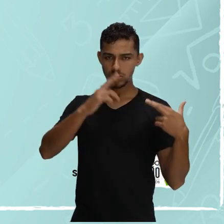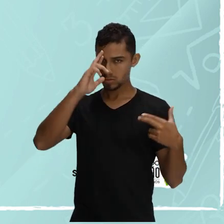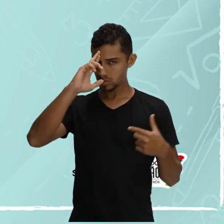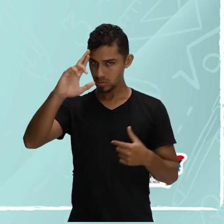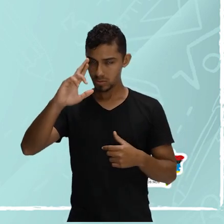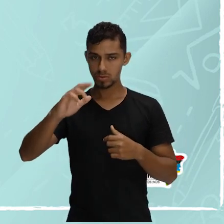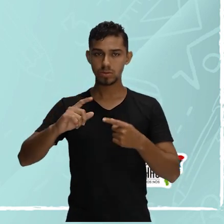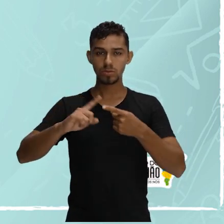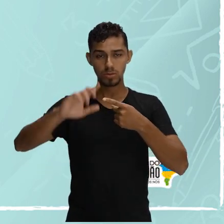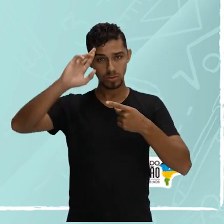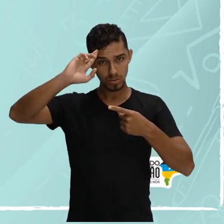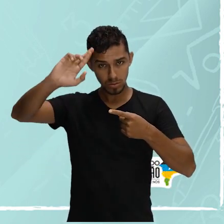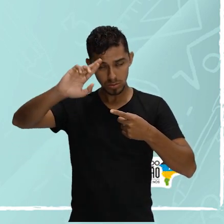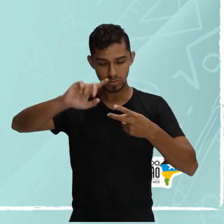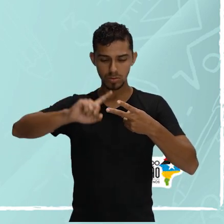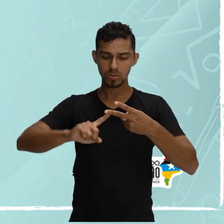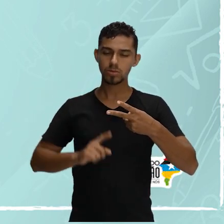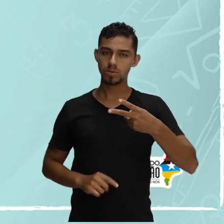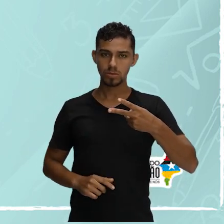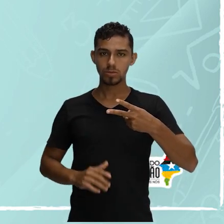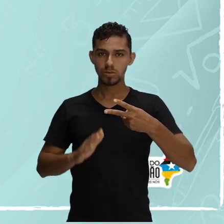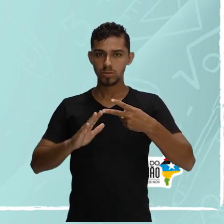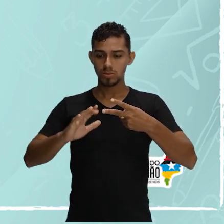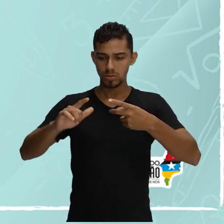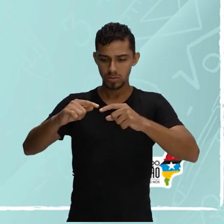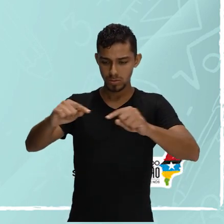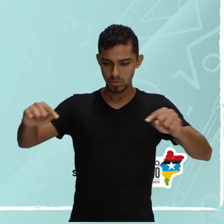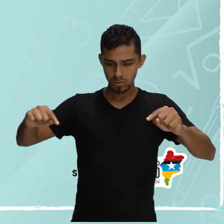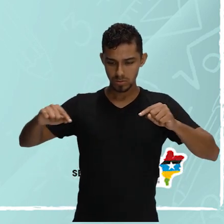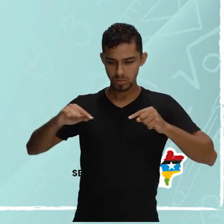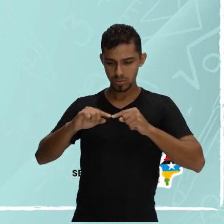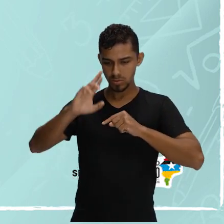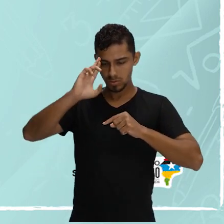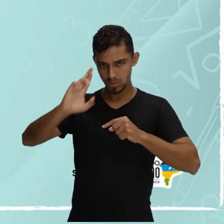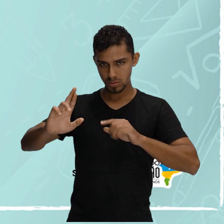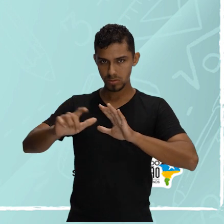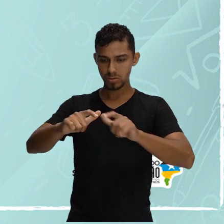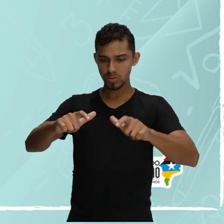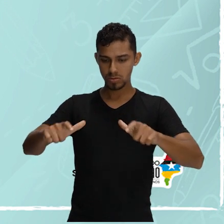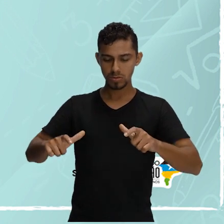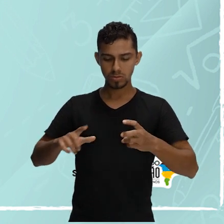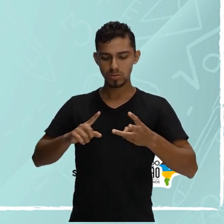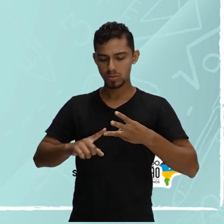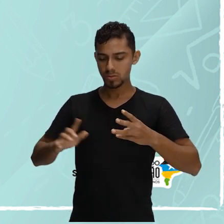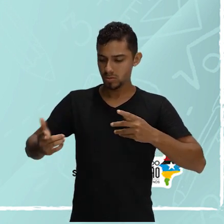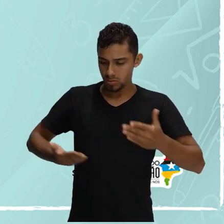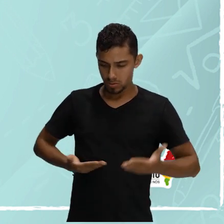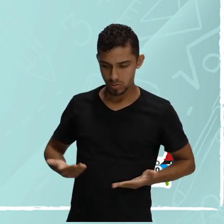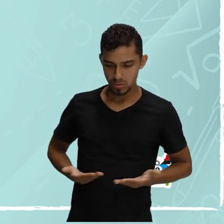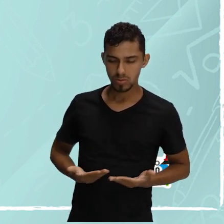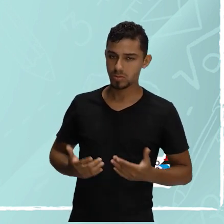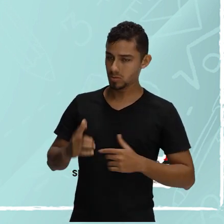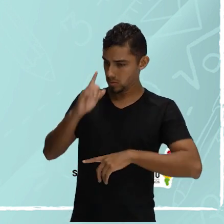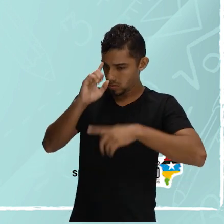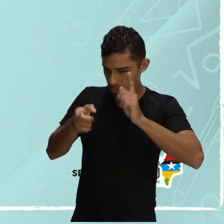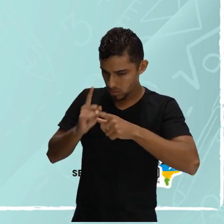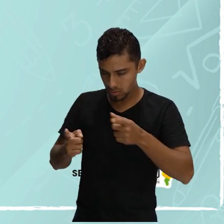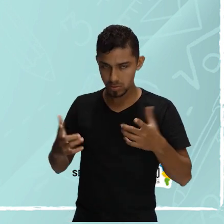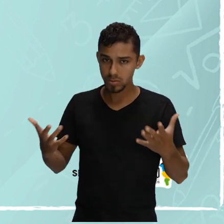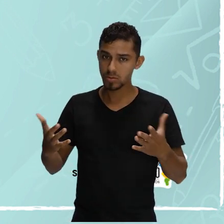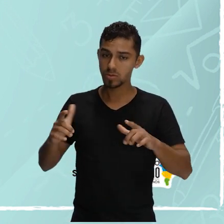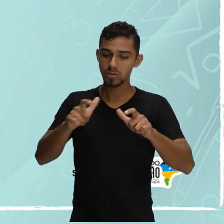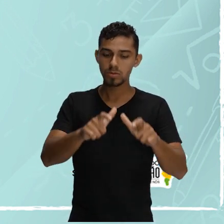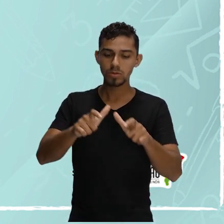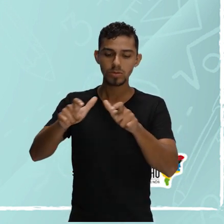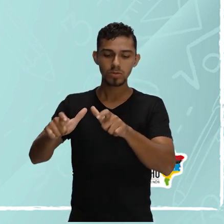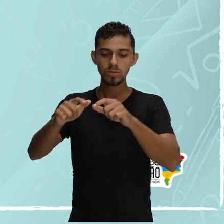por exemplo, os gerentes, você tem a direção da empresa, você tem os funcionários, ok? Cada setor